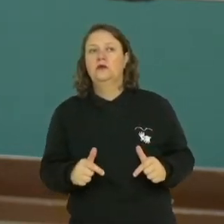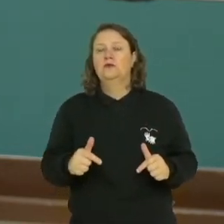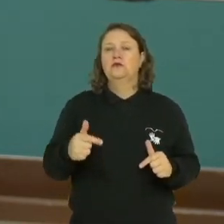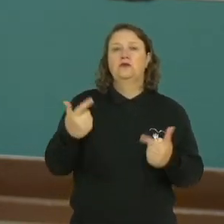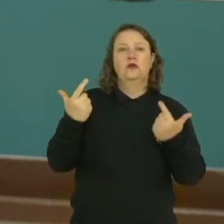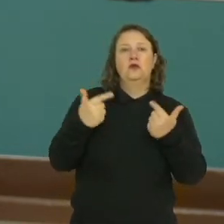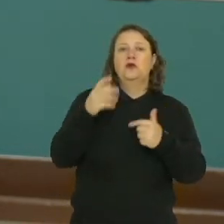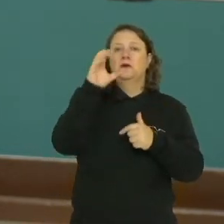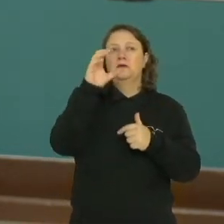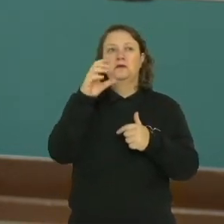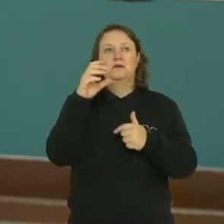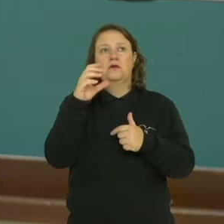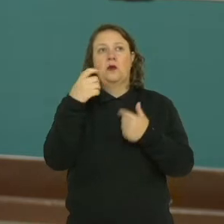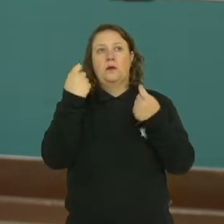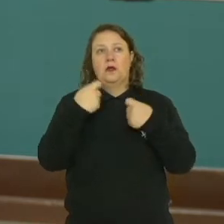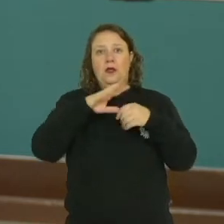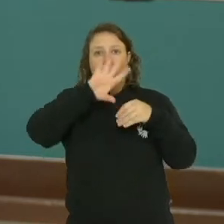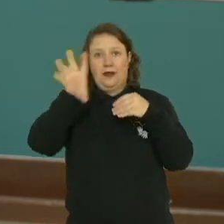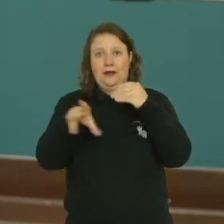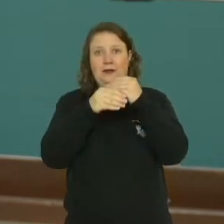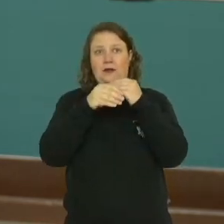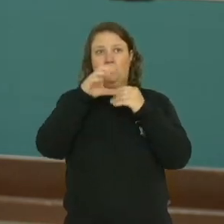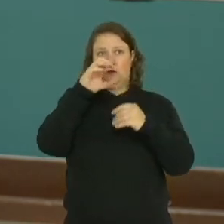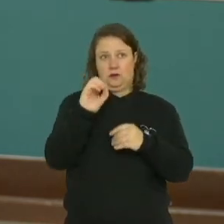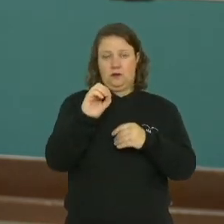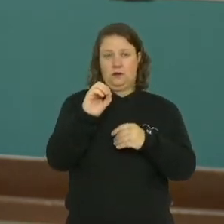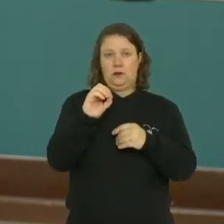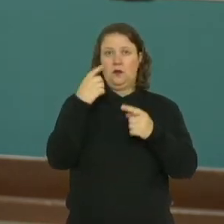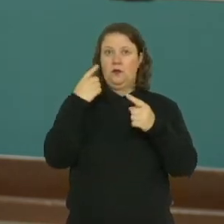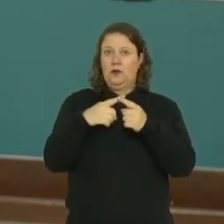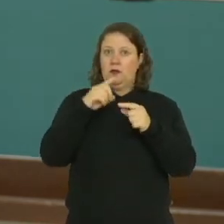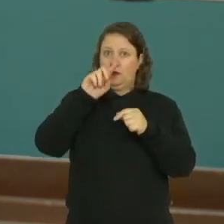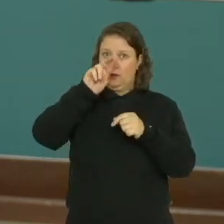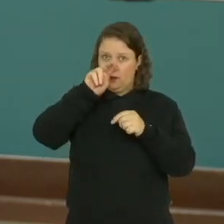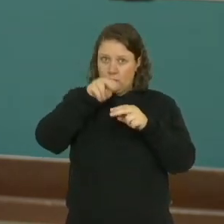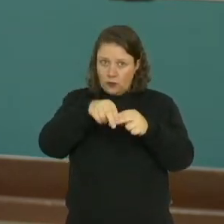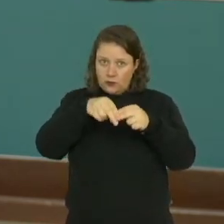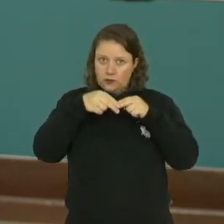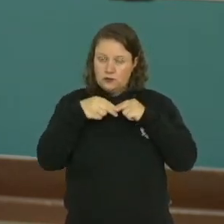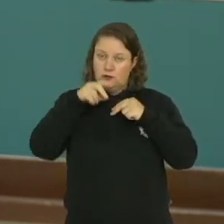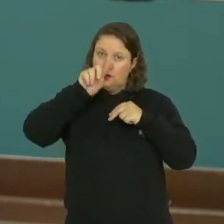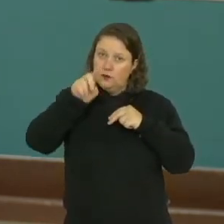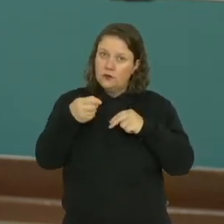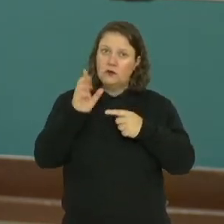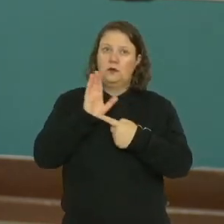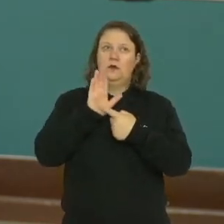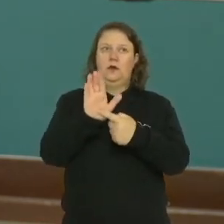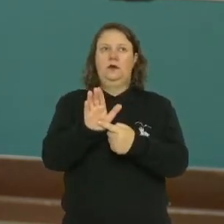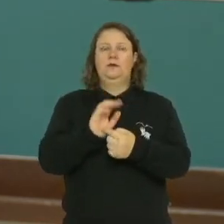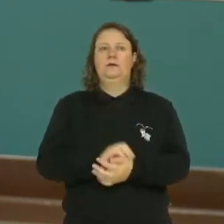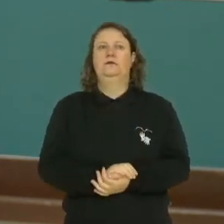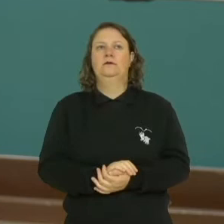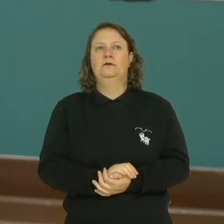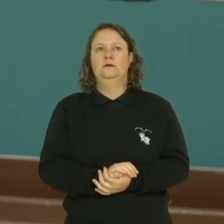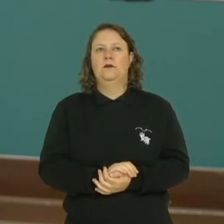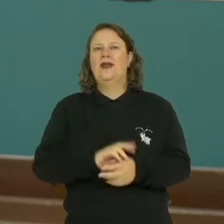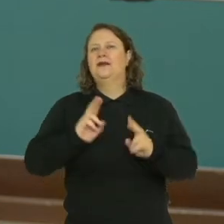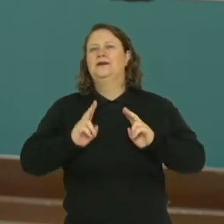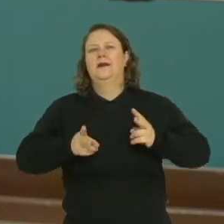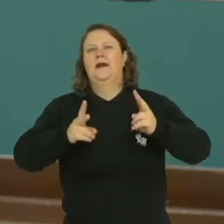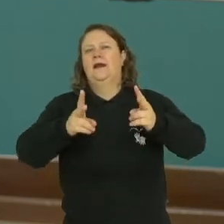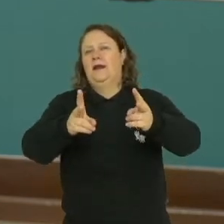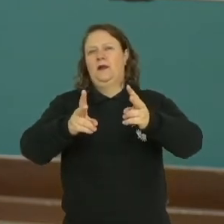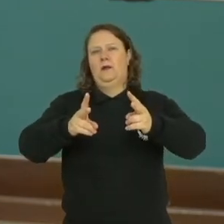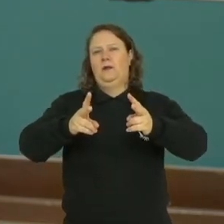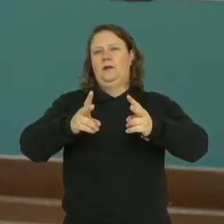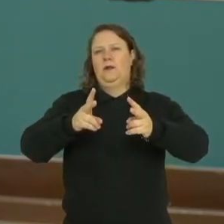para continuar, a gente acrescentou um 0, por isso a gente colocou a vírgula. Mas nem sempre nessa divisão dá um número com vírgula, então não é